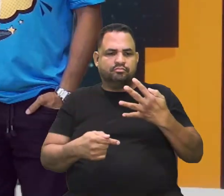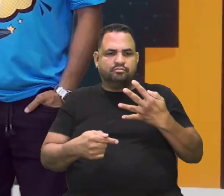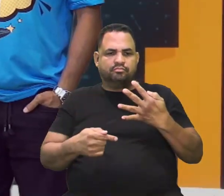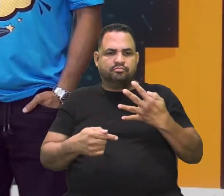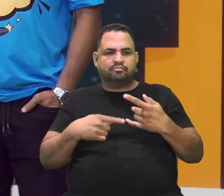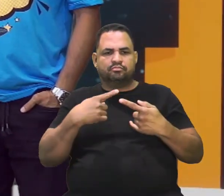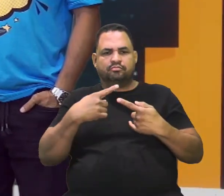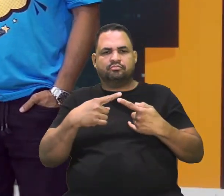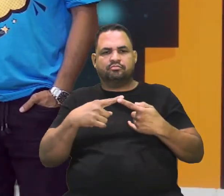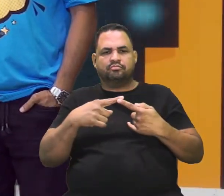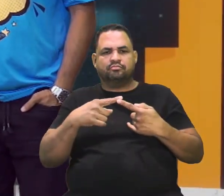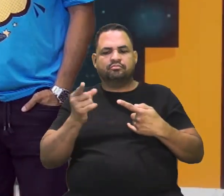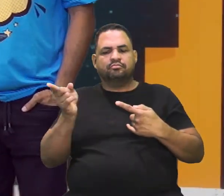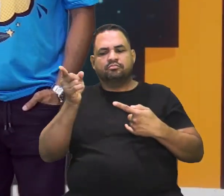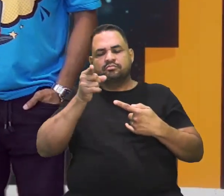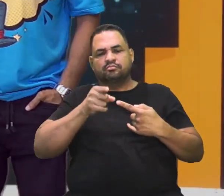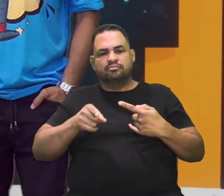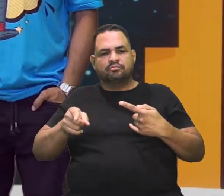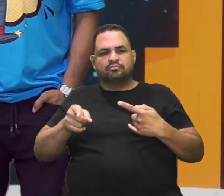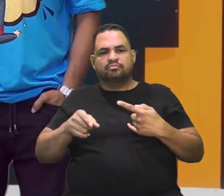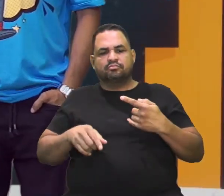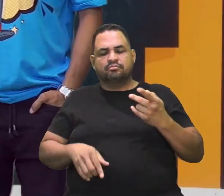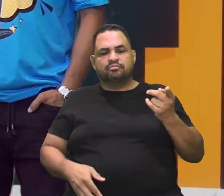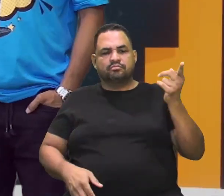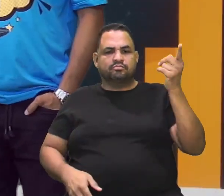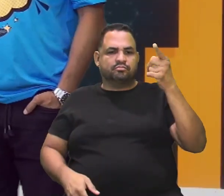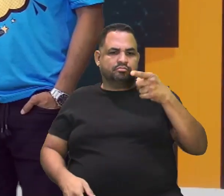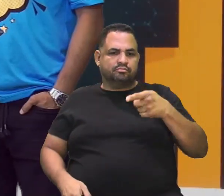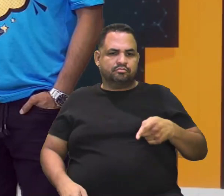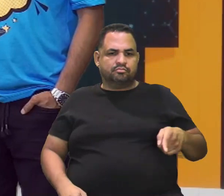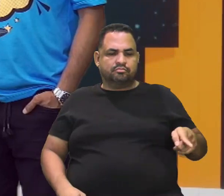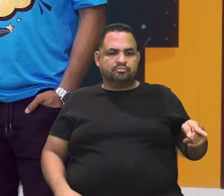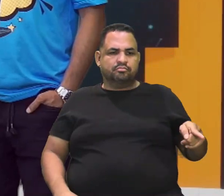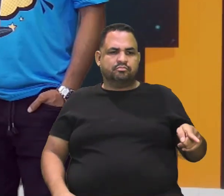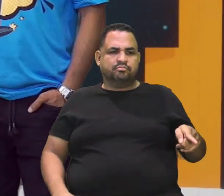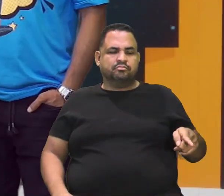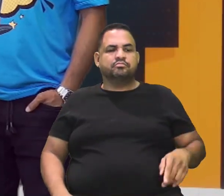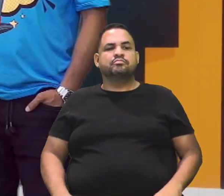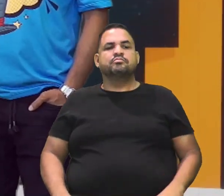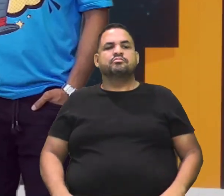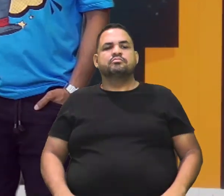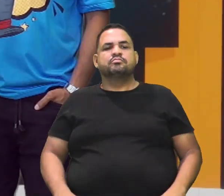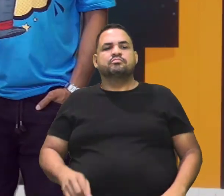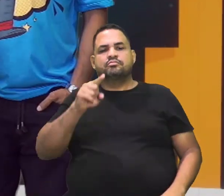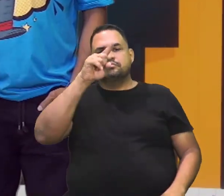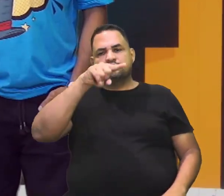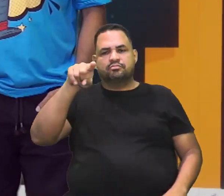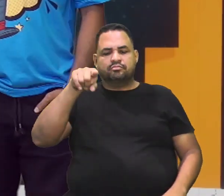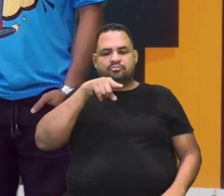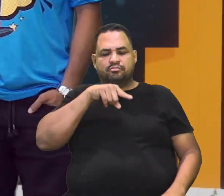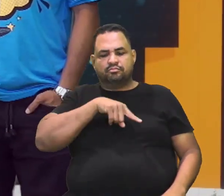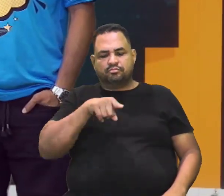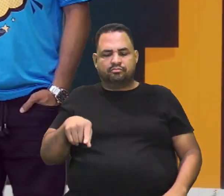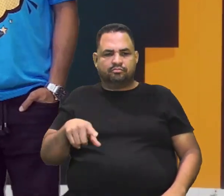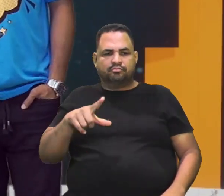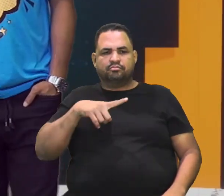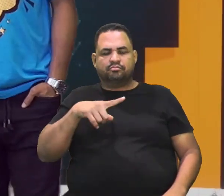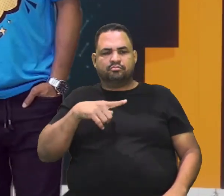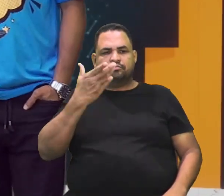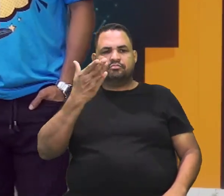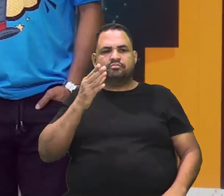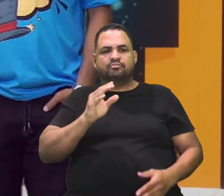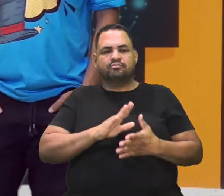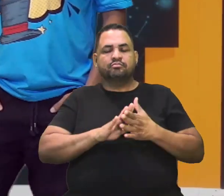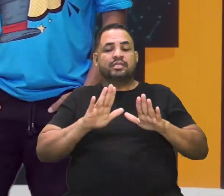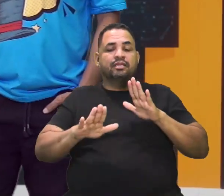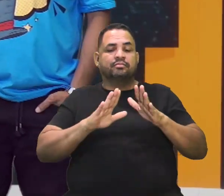E um é voltado para a direita e o outro para a esquerda. E temos aqui, tem concavidade para cima e para baixo, né? Ou seja, o que determina